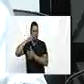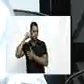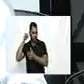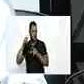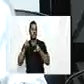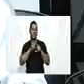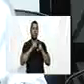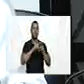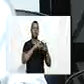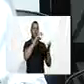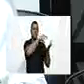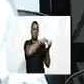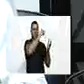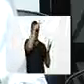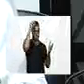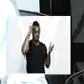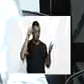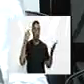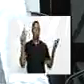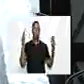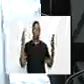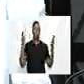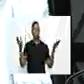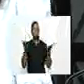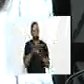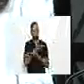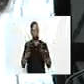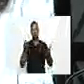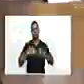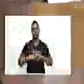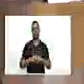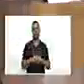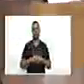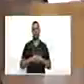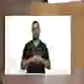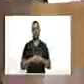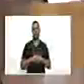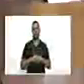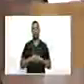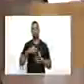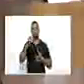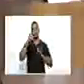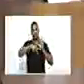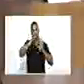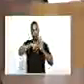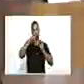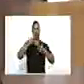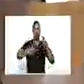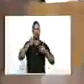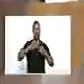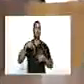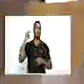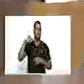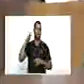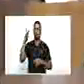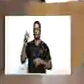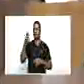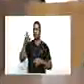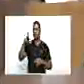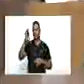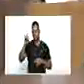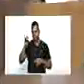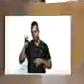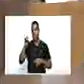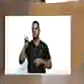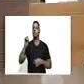ao resultado dessa negociação projeto em discussão Vereador Professor idam senhor presidente me